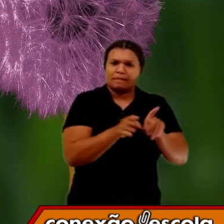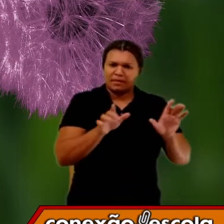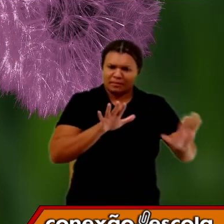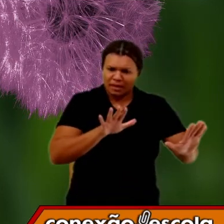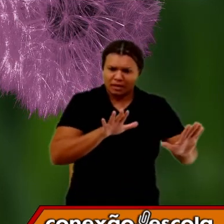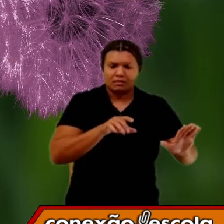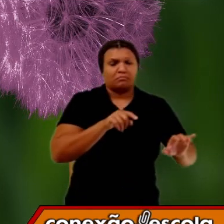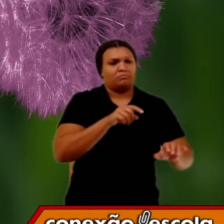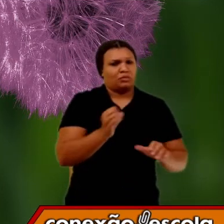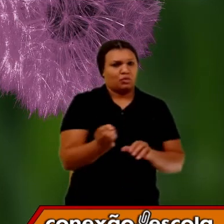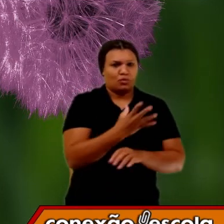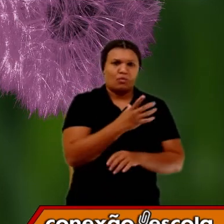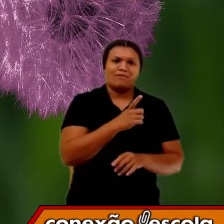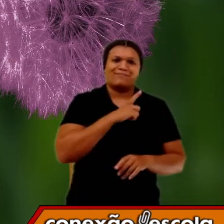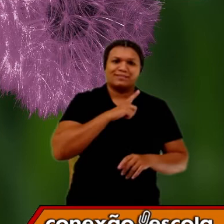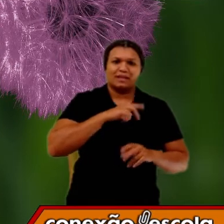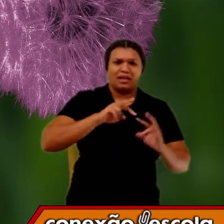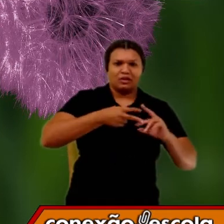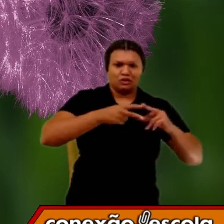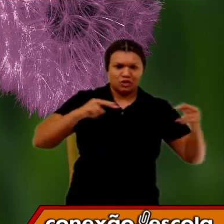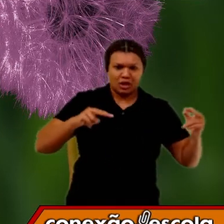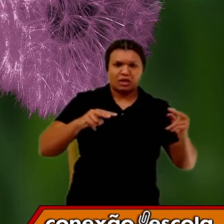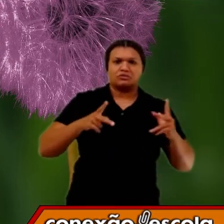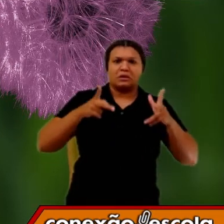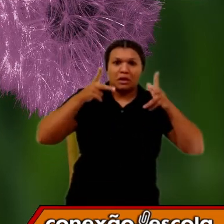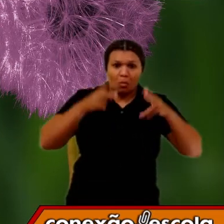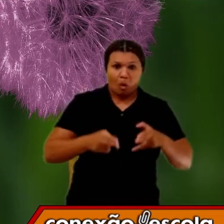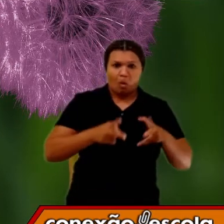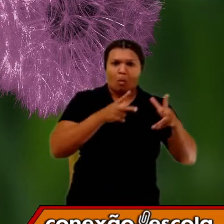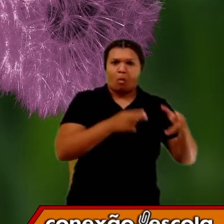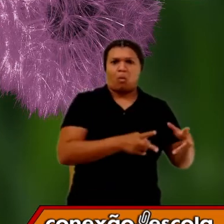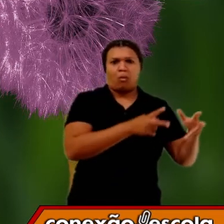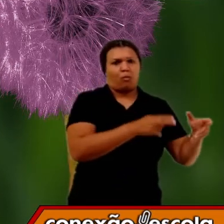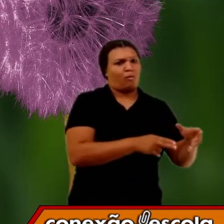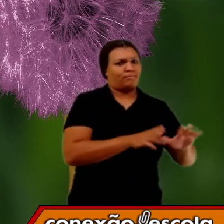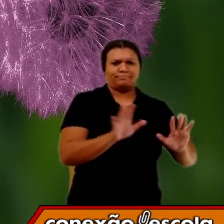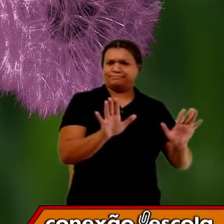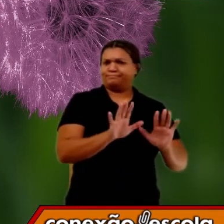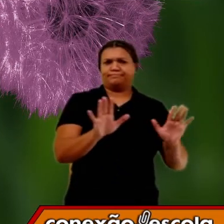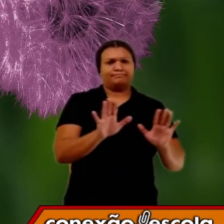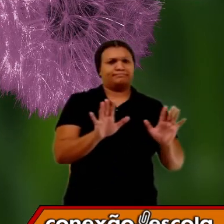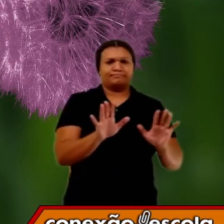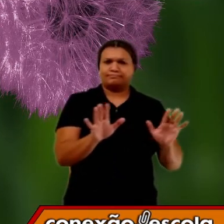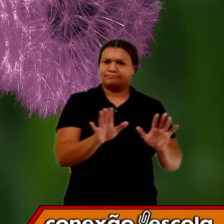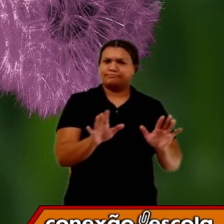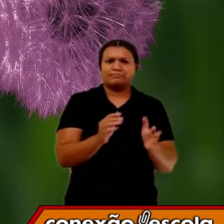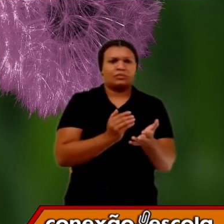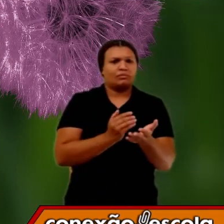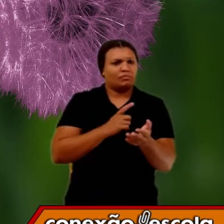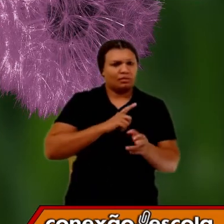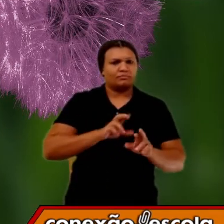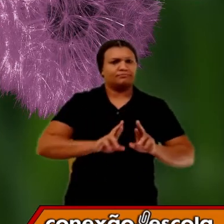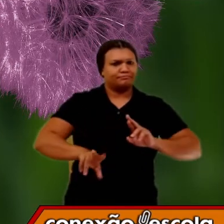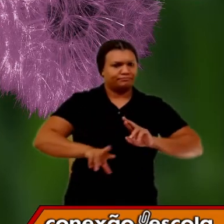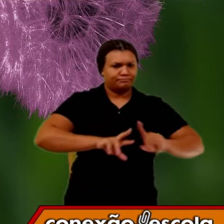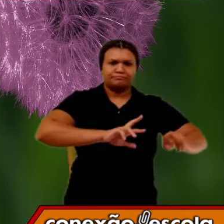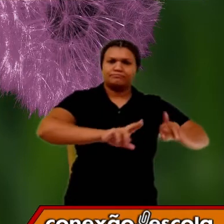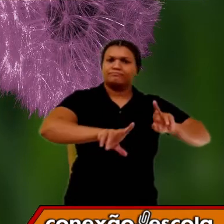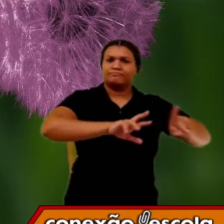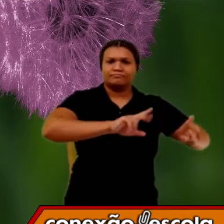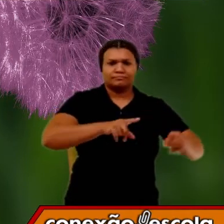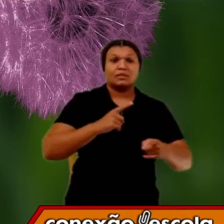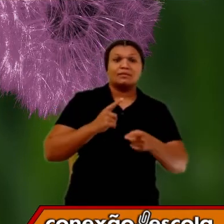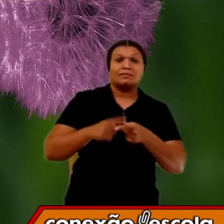plantas, elas não vão ter o material genético completamente igual daquela planta que deu origem a elas, porque